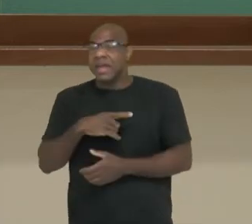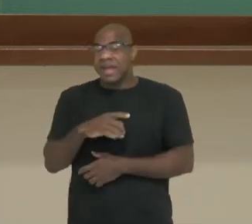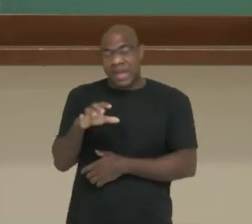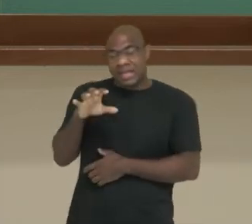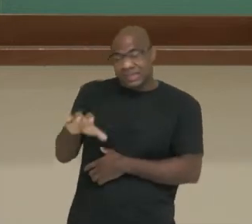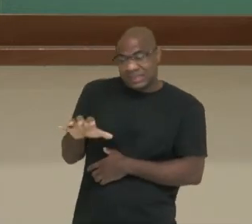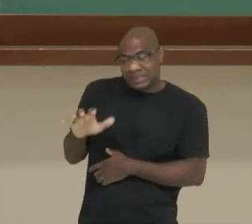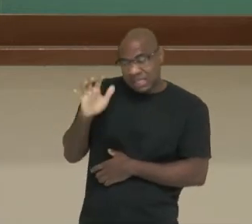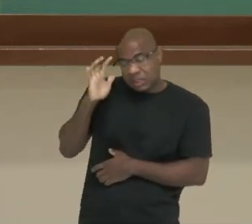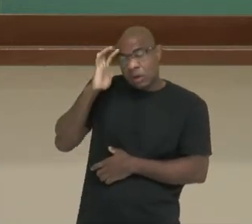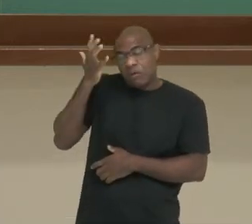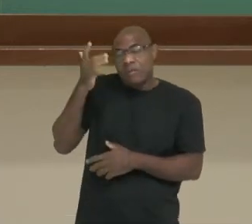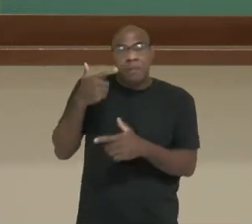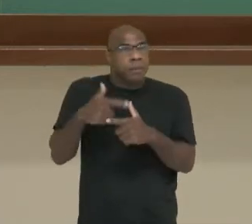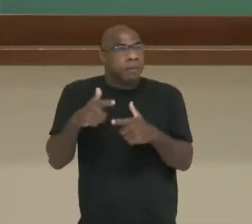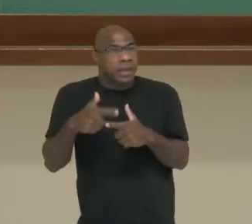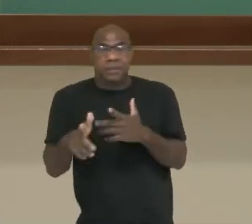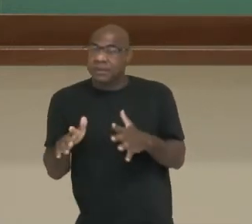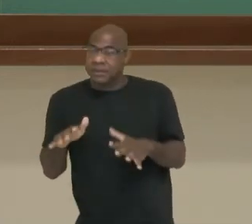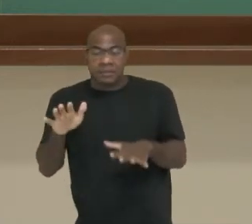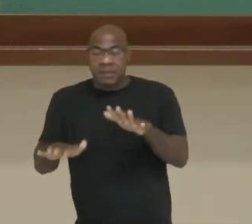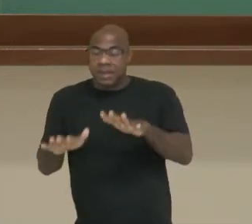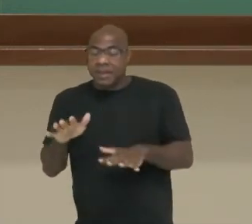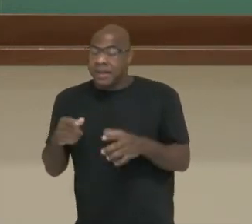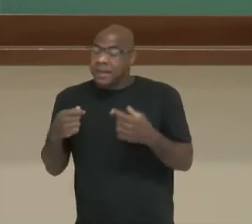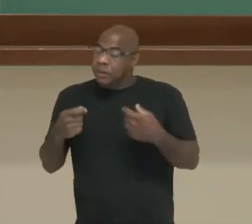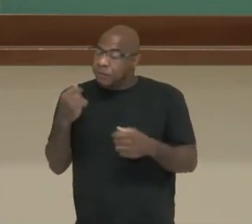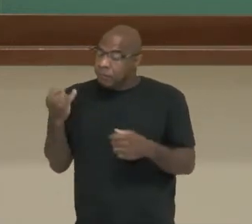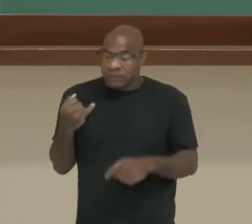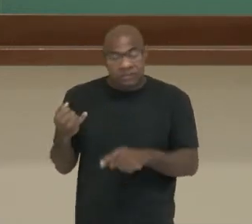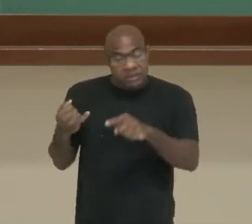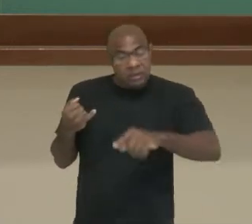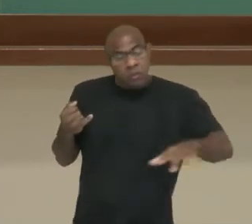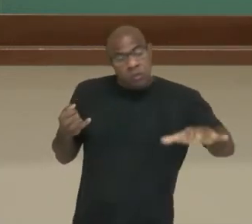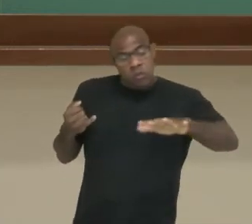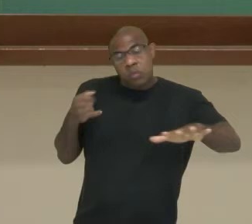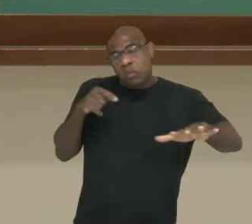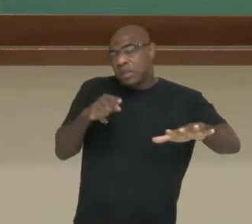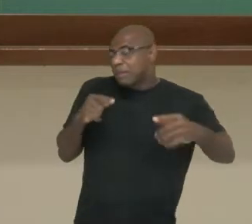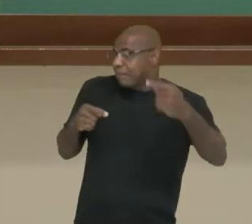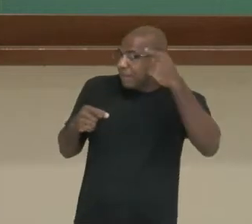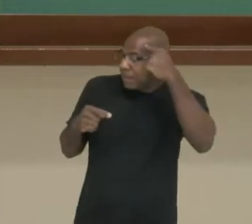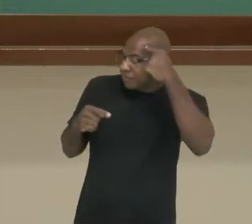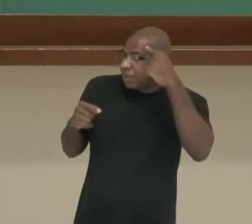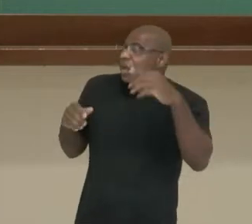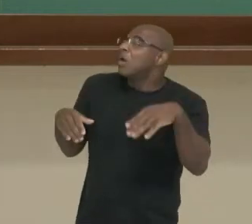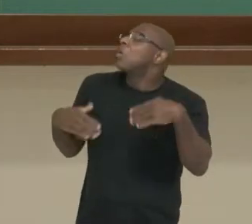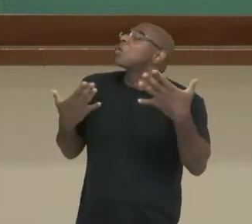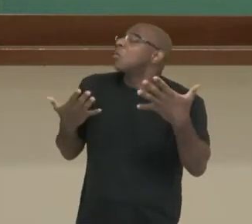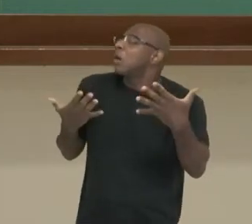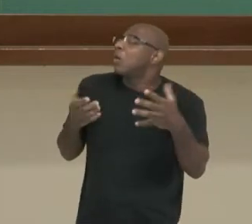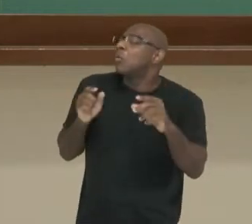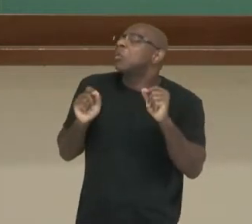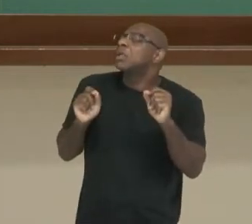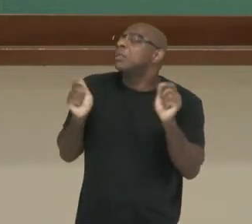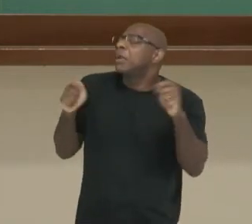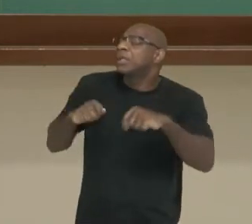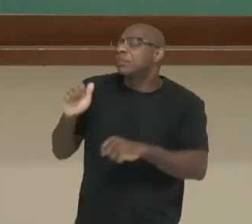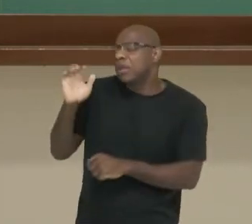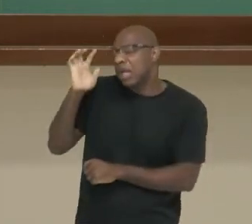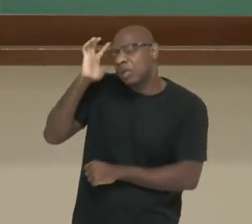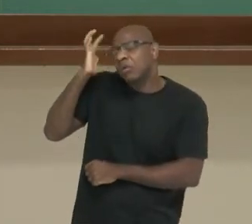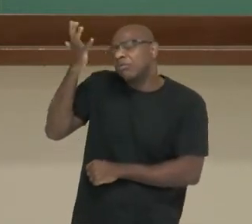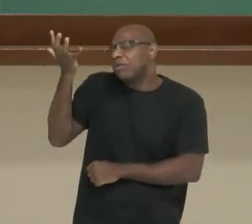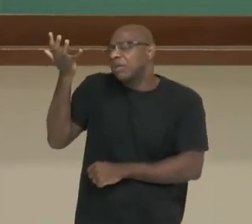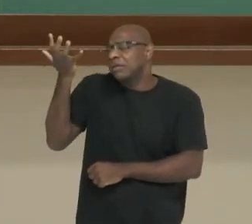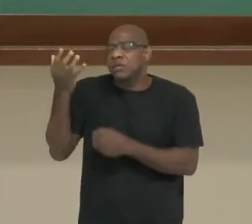tal problema. Não, propõe que o público pense, né? O coletivo pense junto quais soluções, possíveis soluções